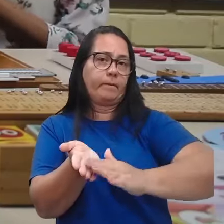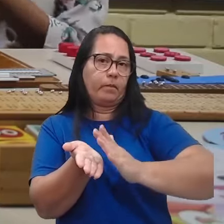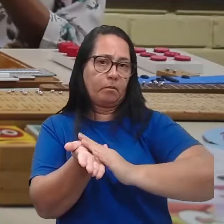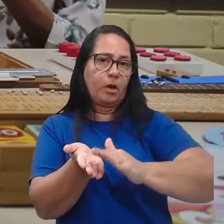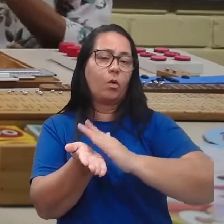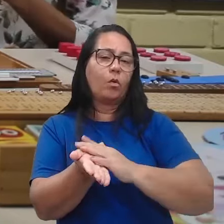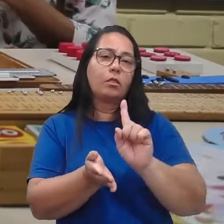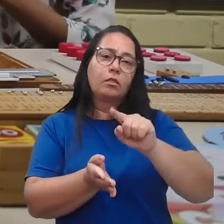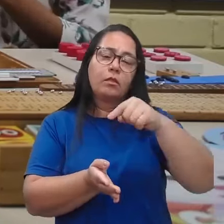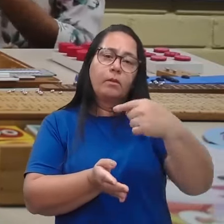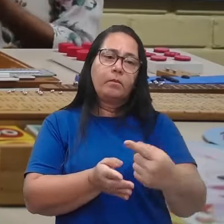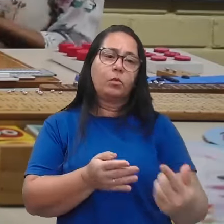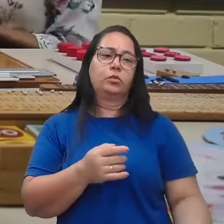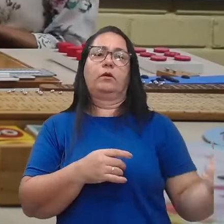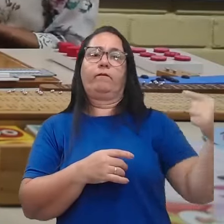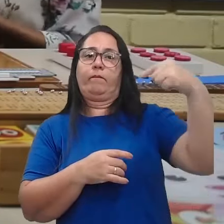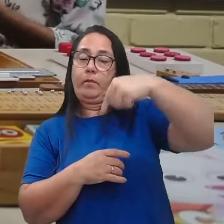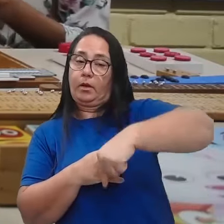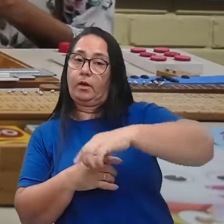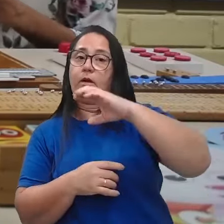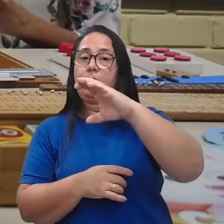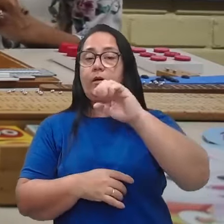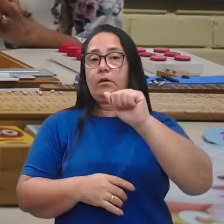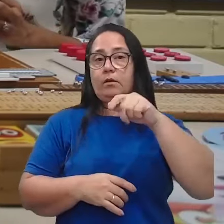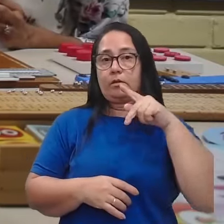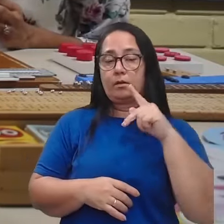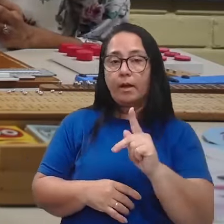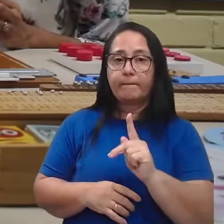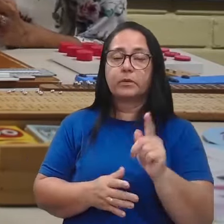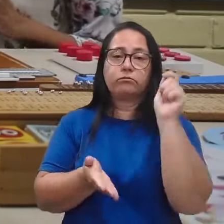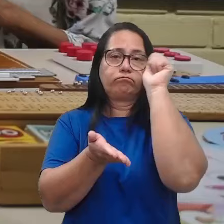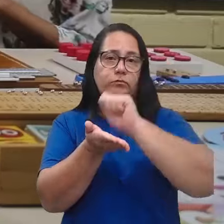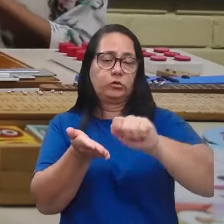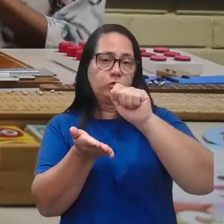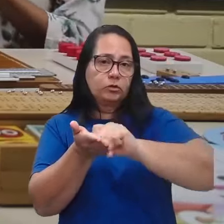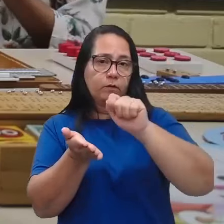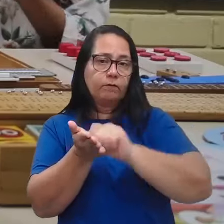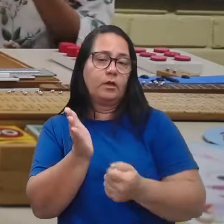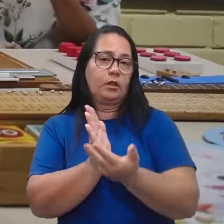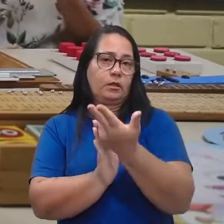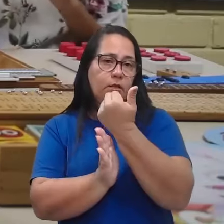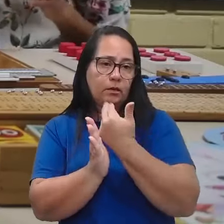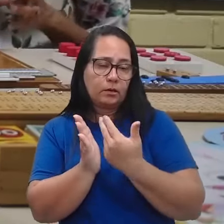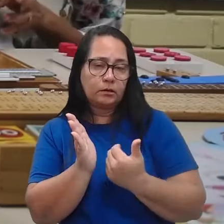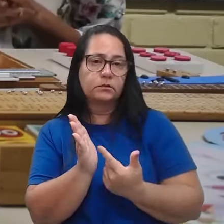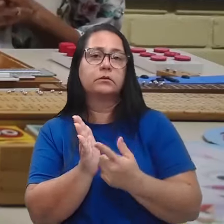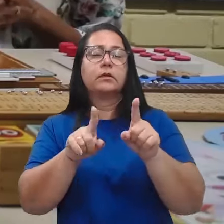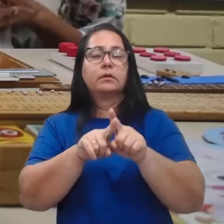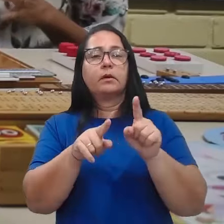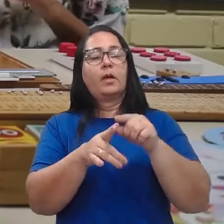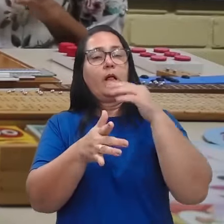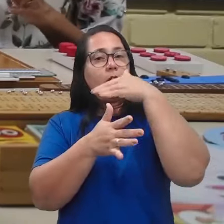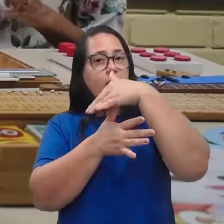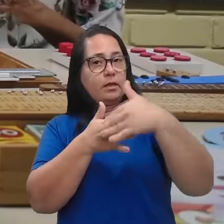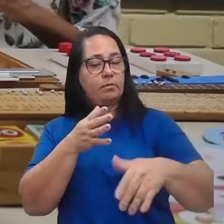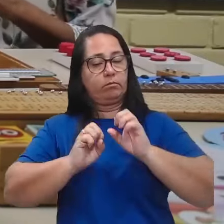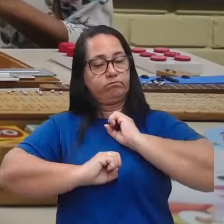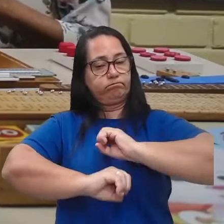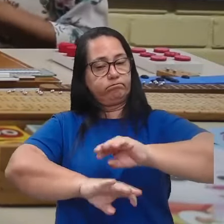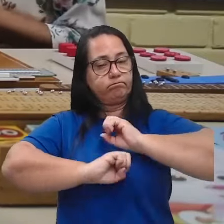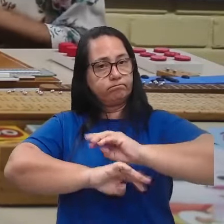depois quando ele vem para cá, trabalhando conosco, a gente escrevia na tela de desenho para ir introduzindo a Libras, para